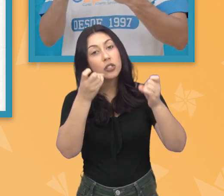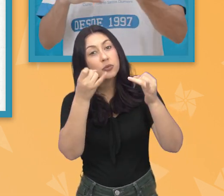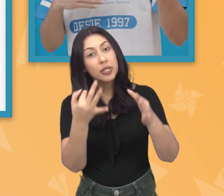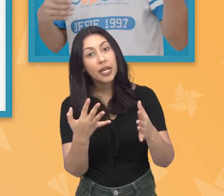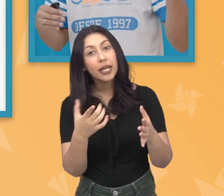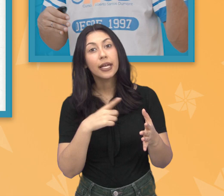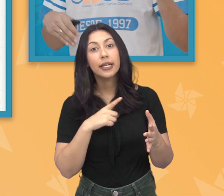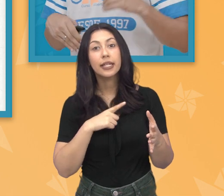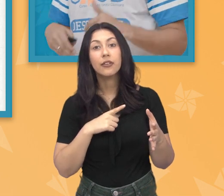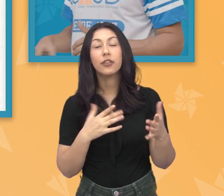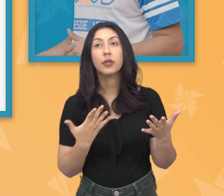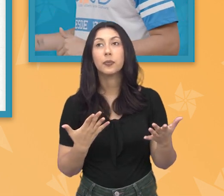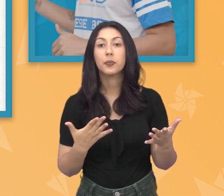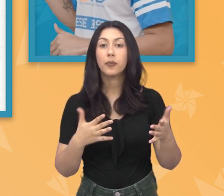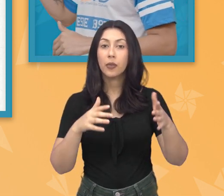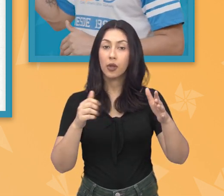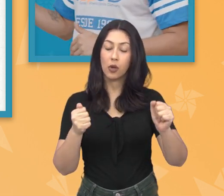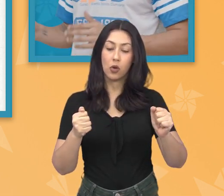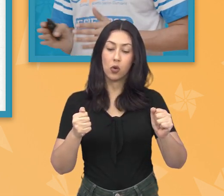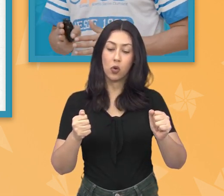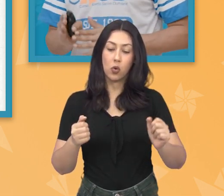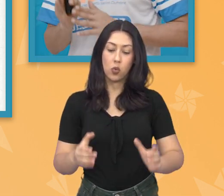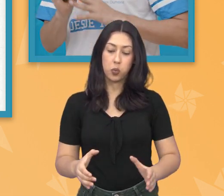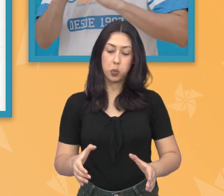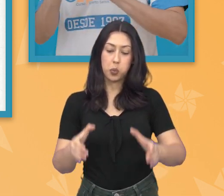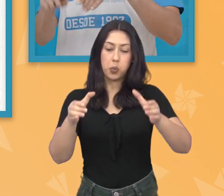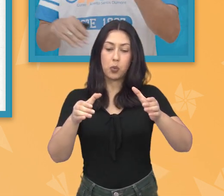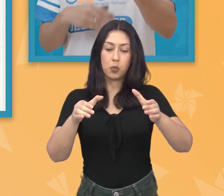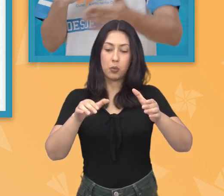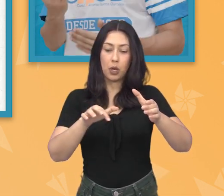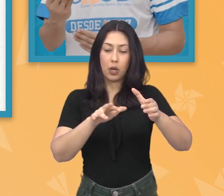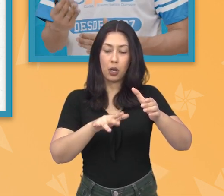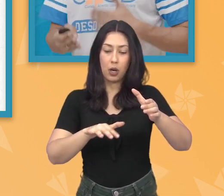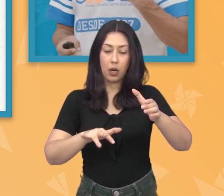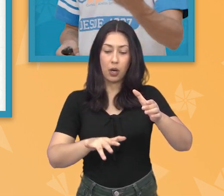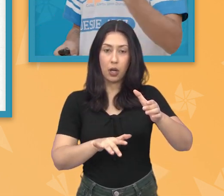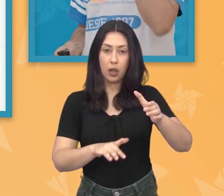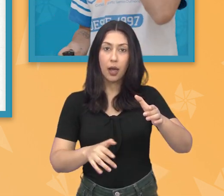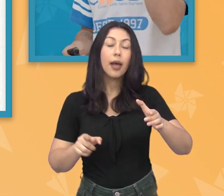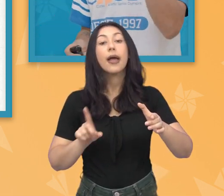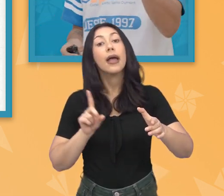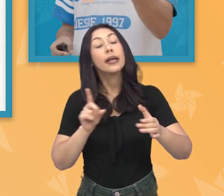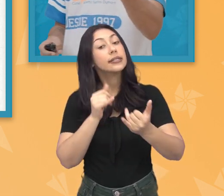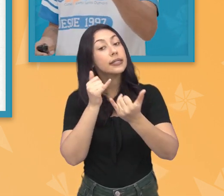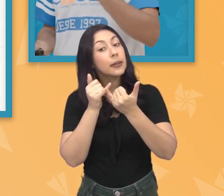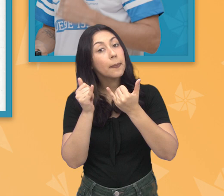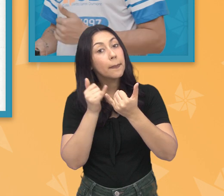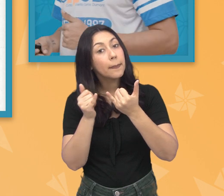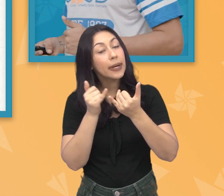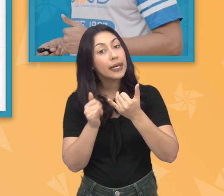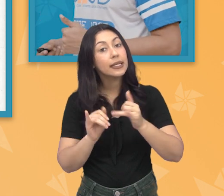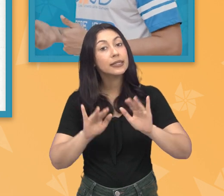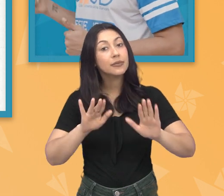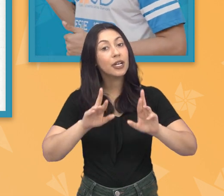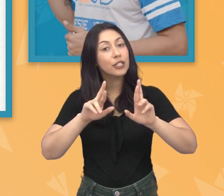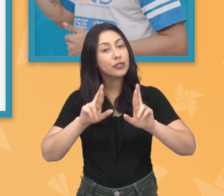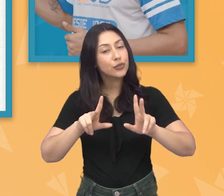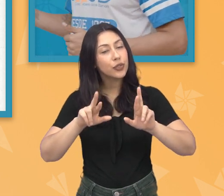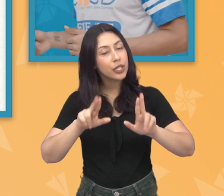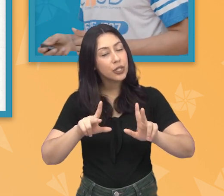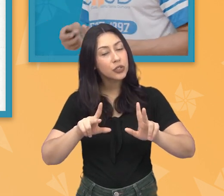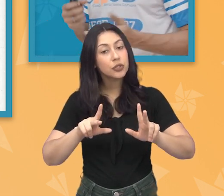falei da levigação anteriormente. A floculação é um processo semelhante que eles utilizam no tratamento dos